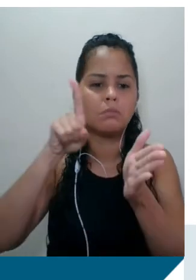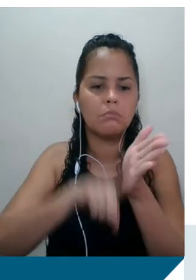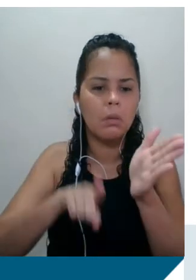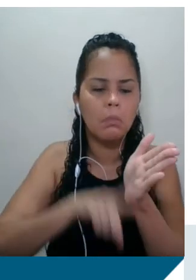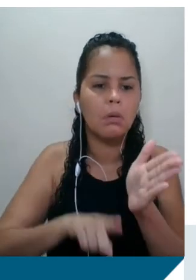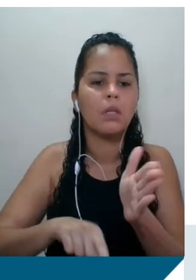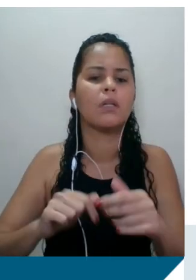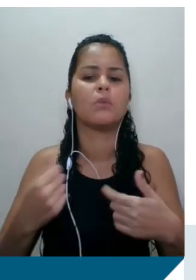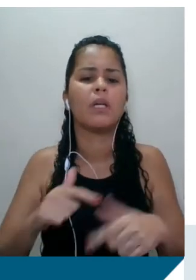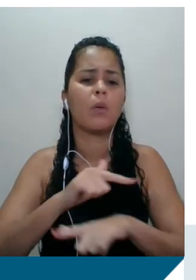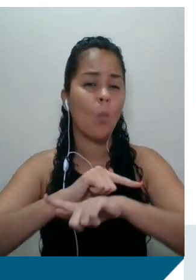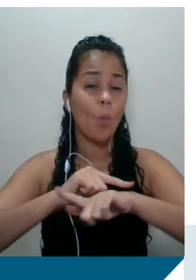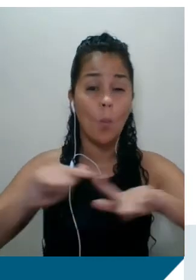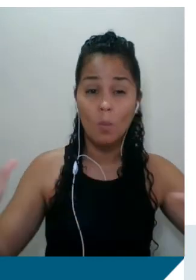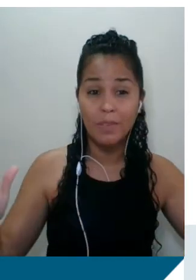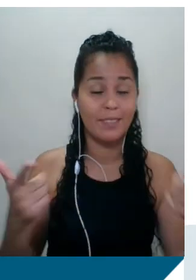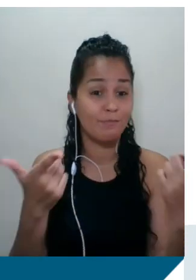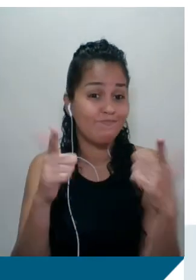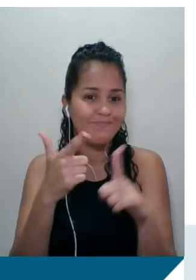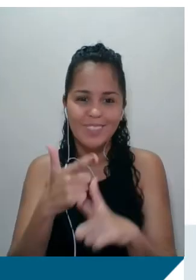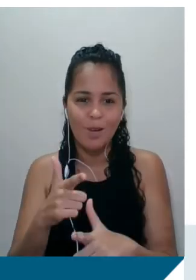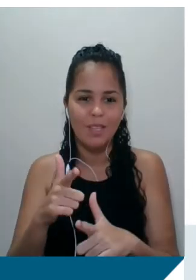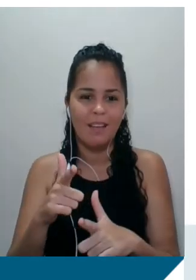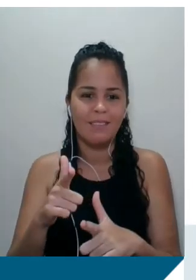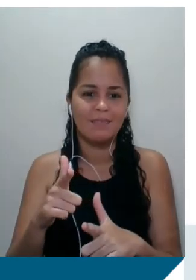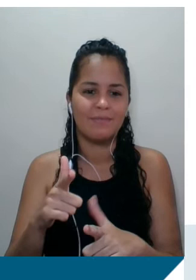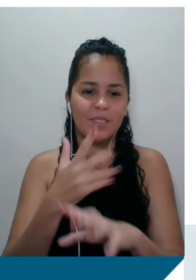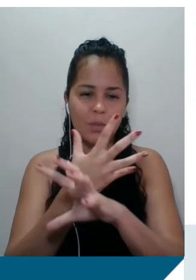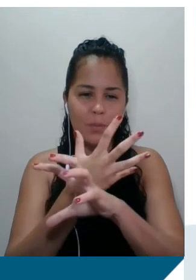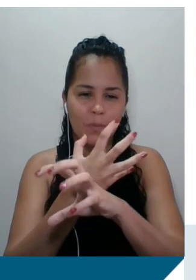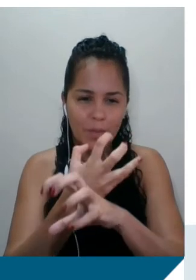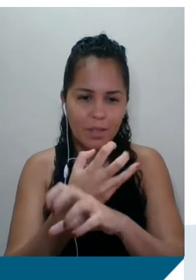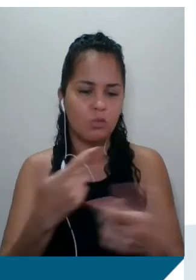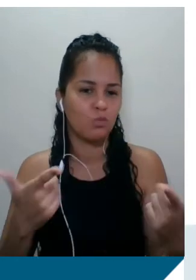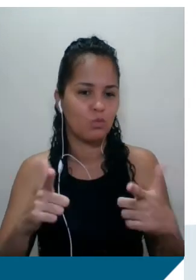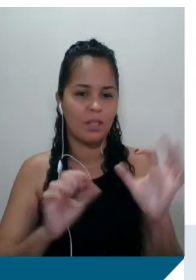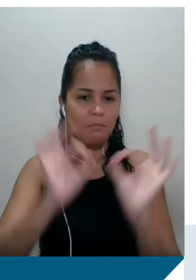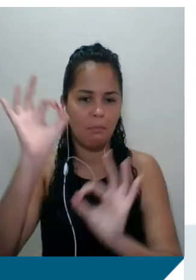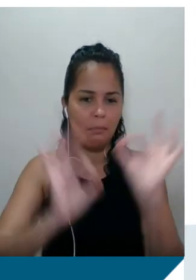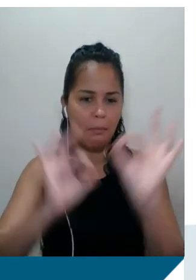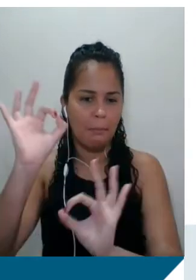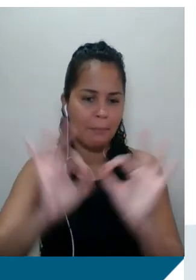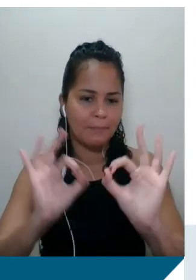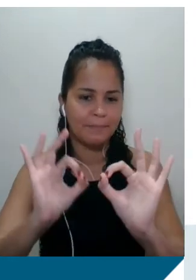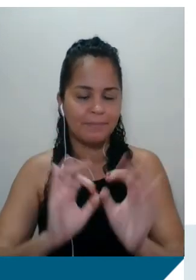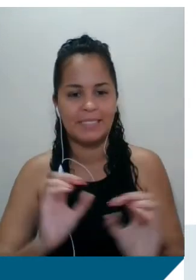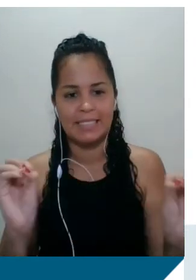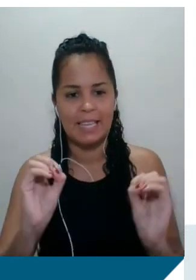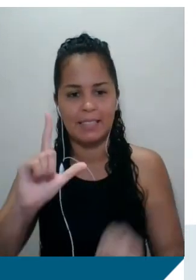os vazios, né? Descontar a parte que não teria concreto, que não está planejado aí no projeto. Então,